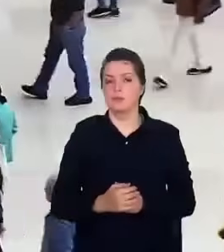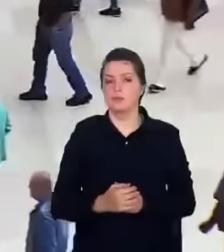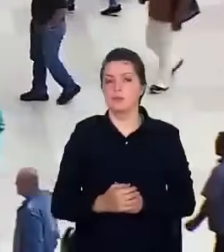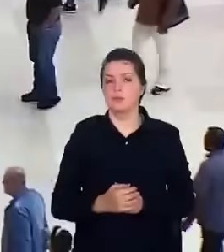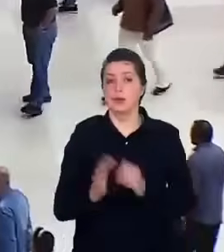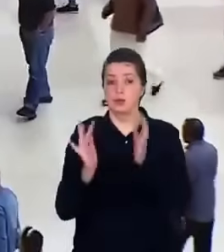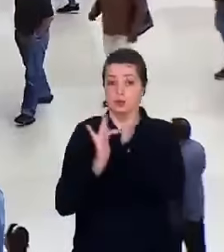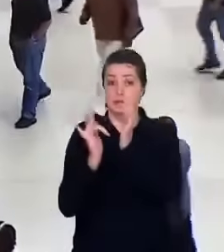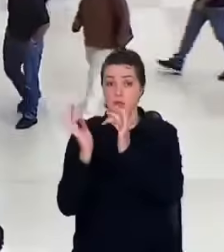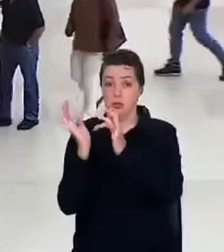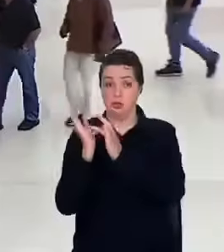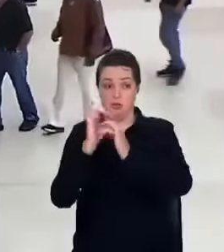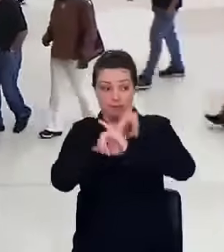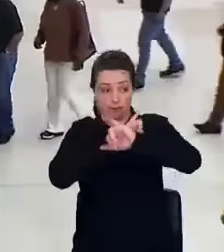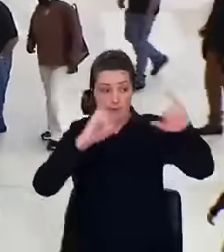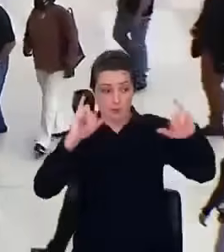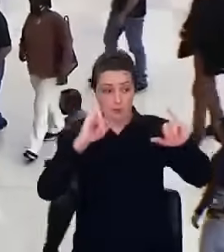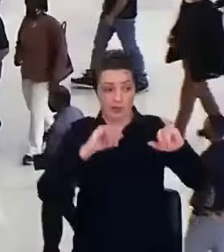quem me segue?